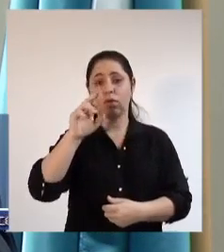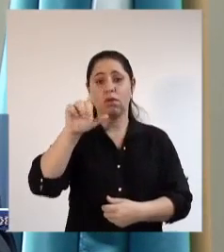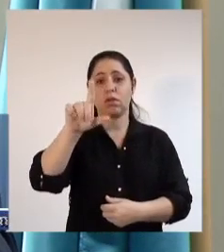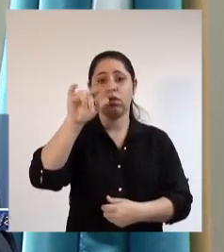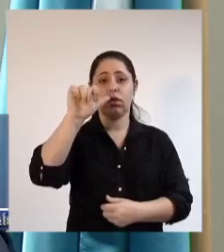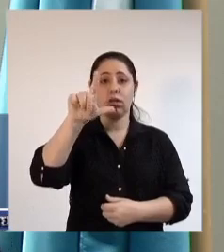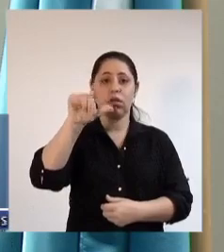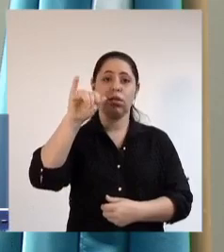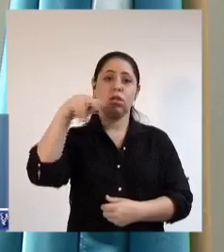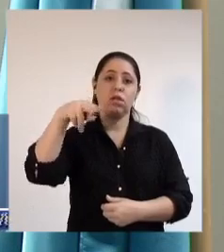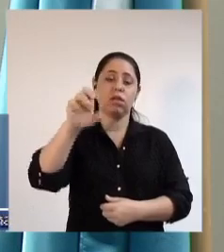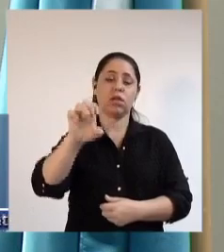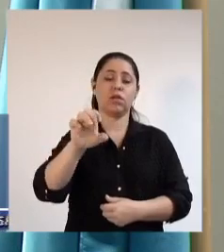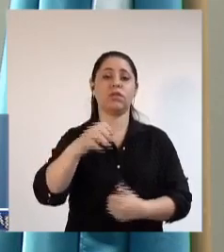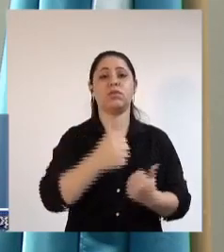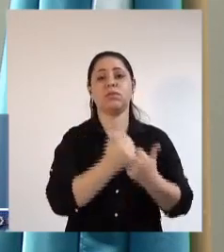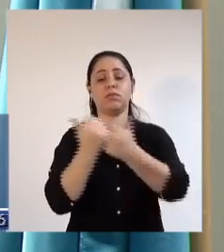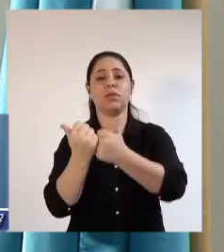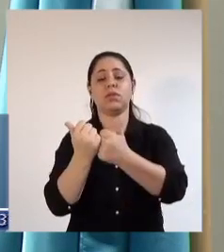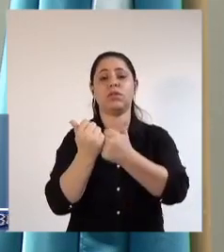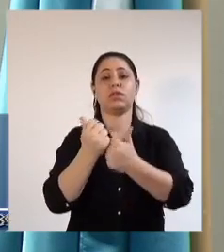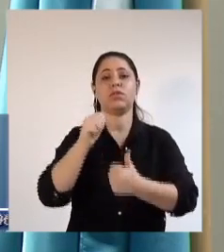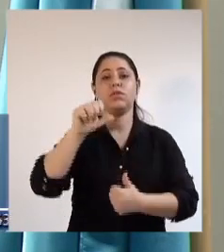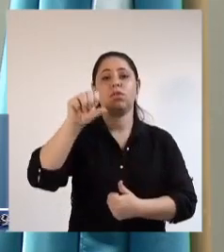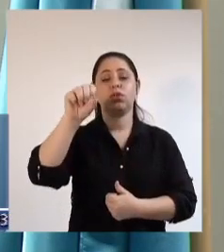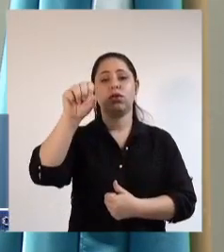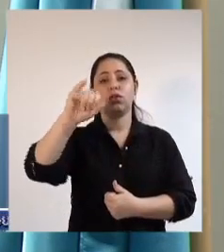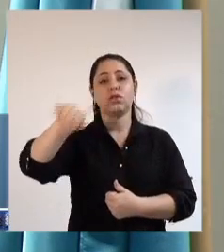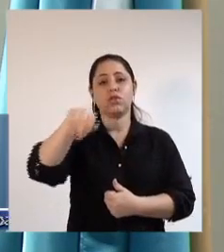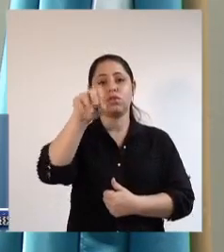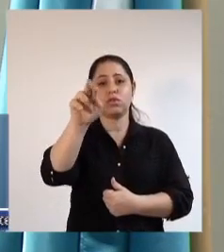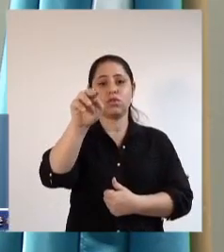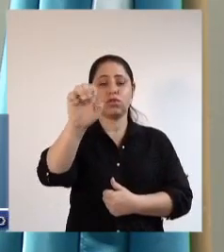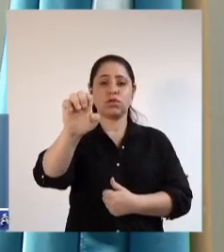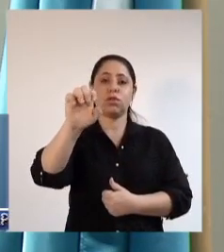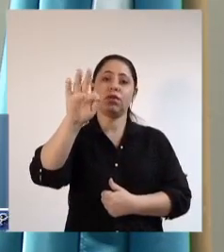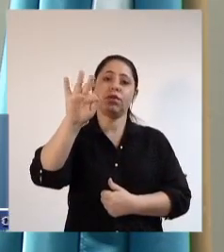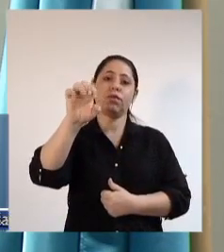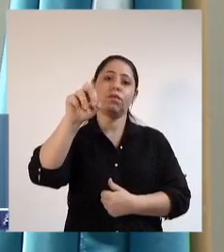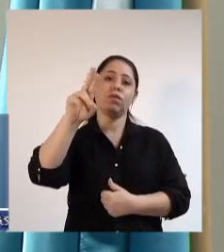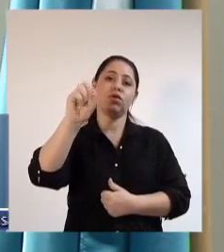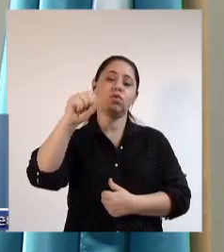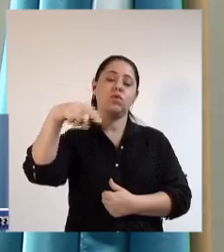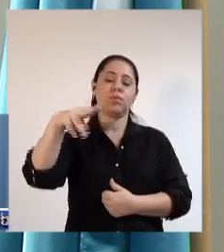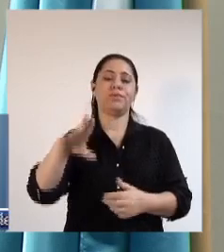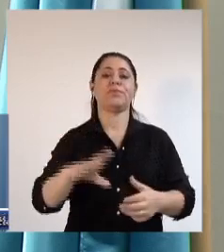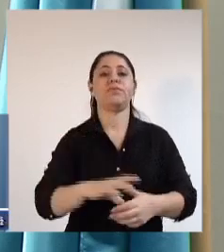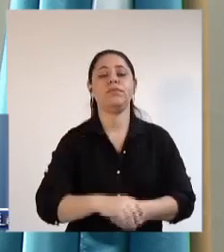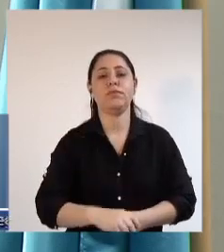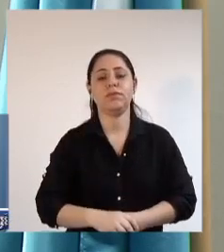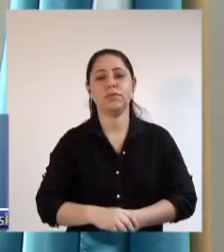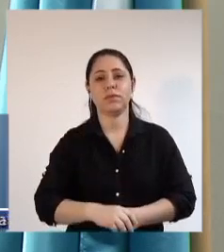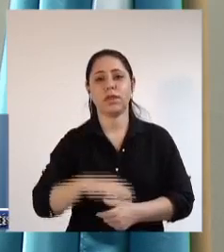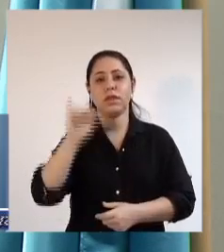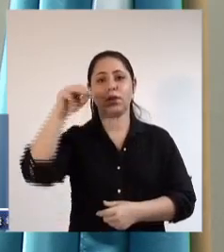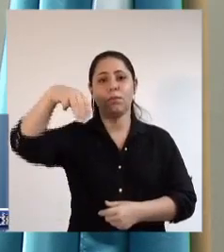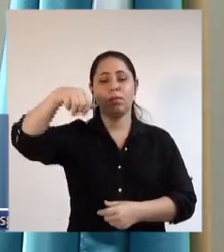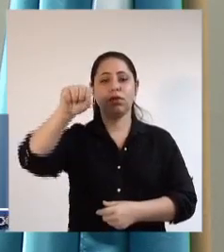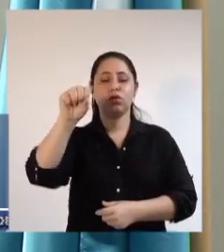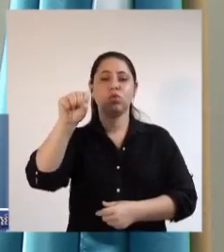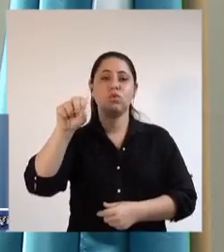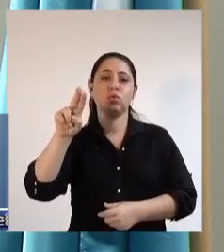suplente jeferson aparecido instituto de meio ambiente de mato grosso do sul imasul titular leonardo